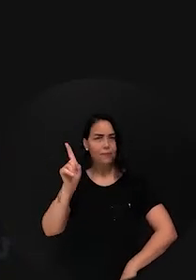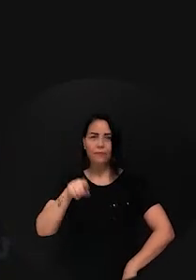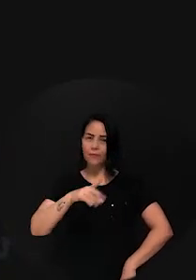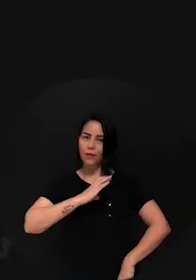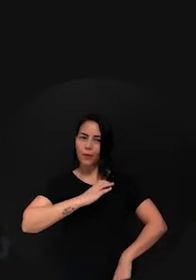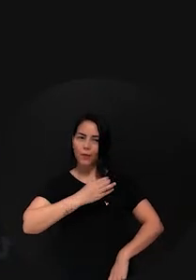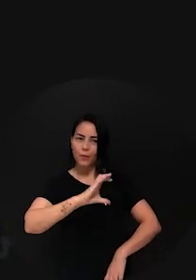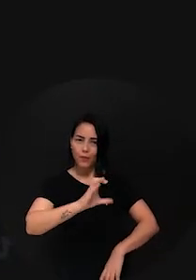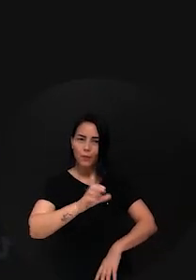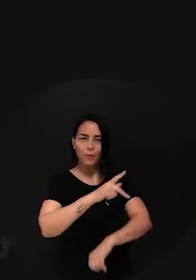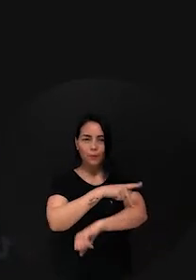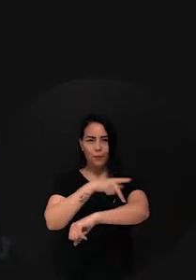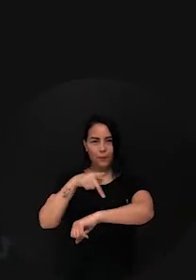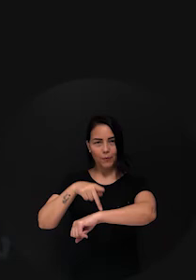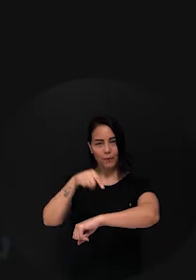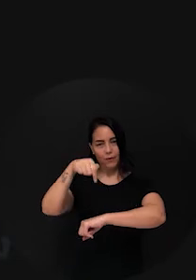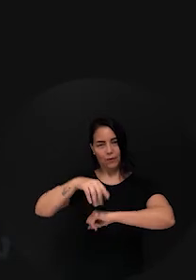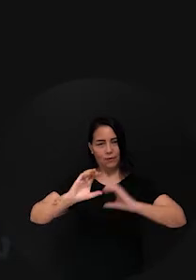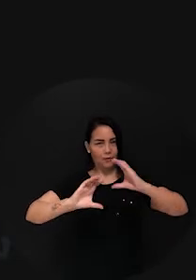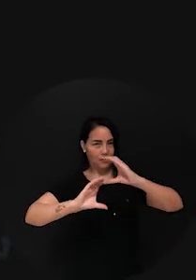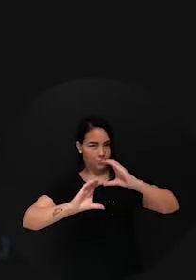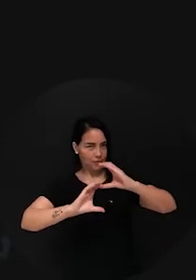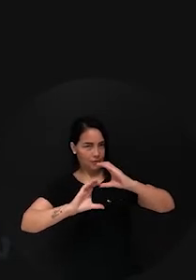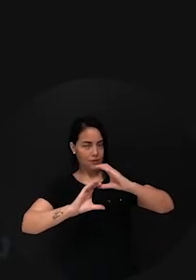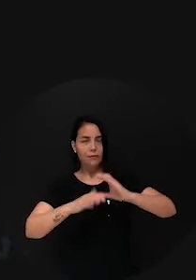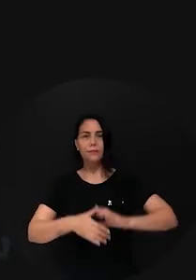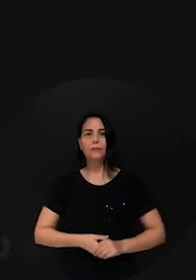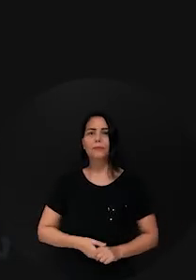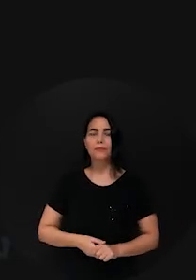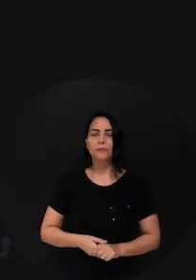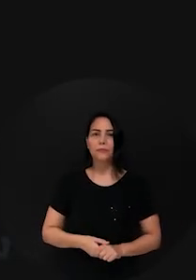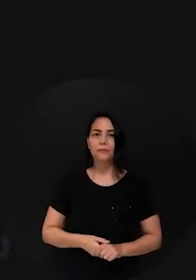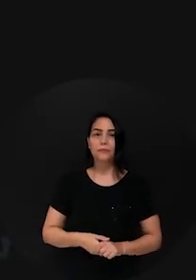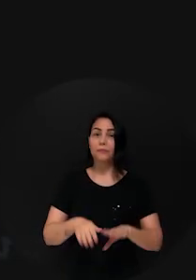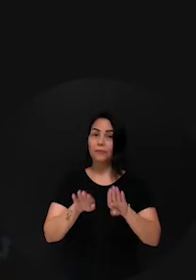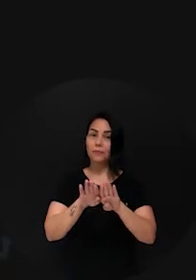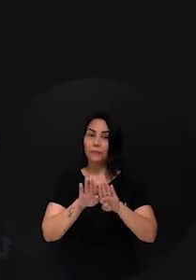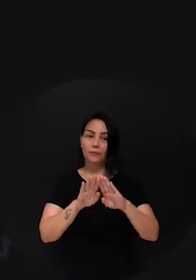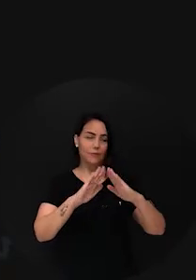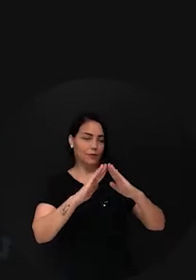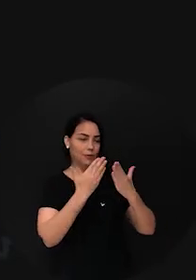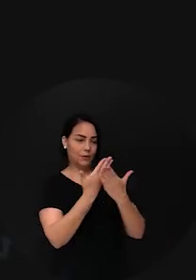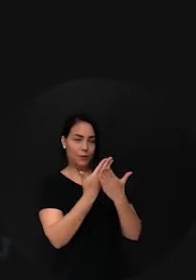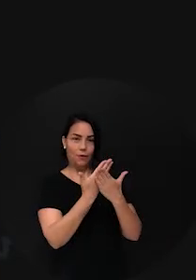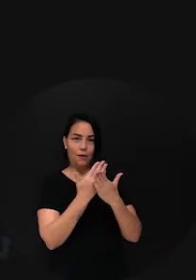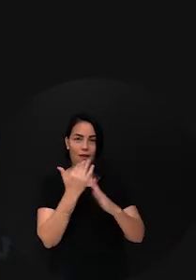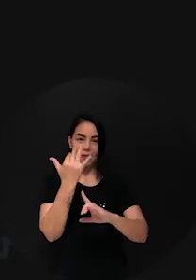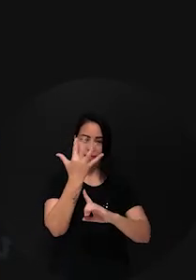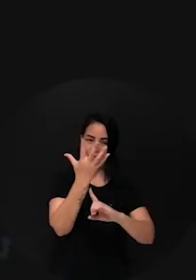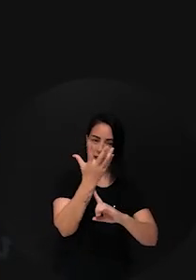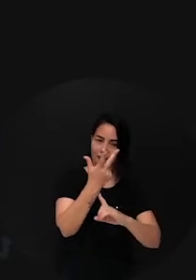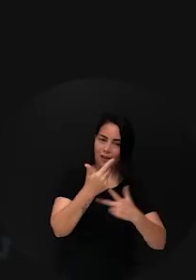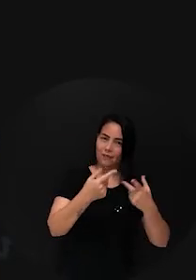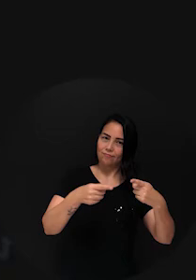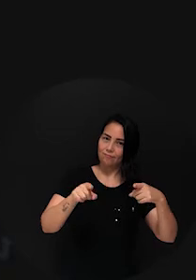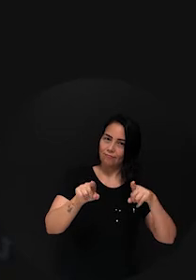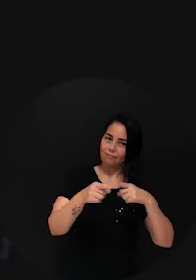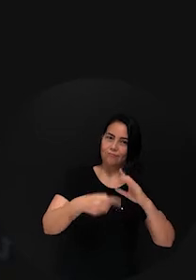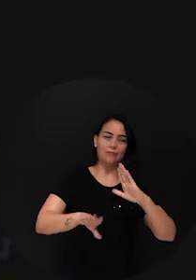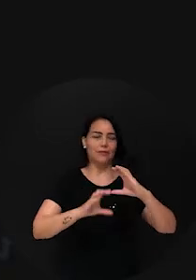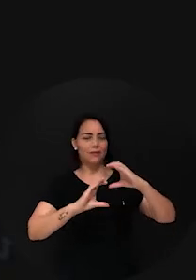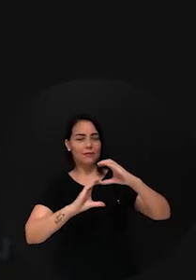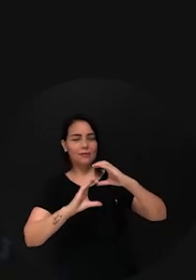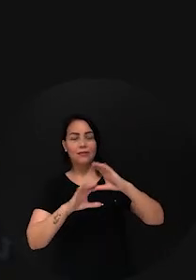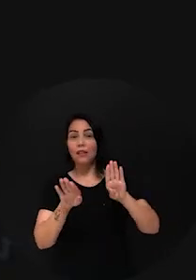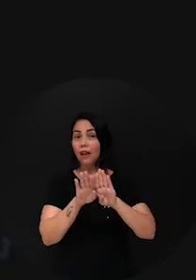coordenadora pedagógica da SCAR, e da Escola de Artes da SCAR, e também agora coordenadora